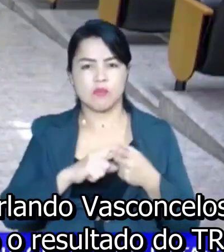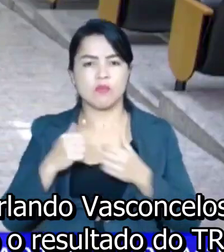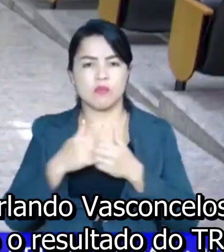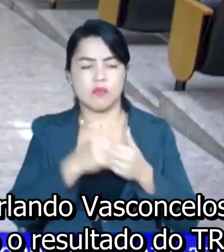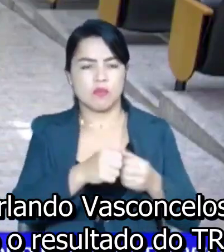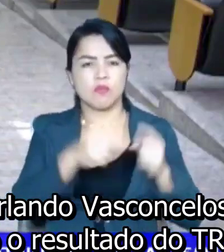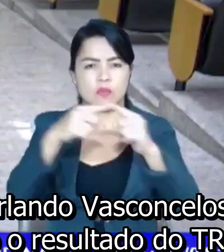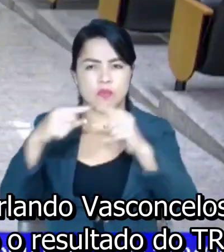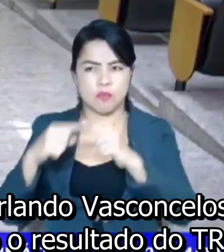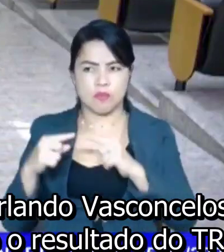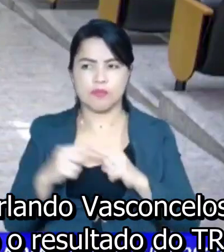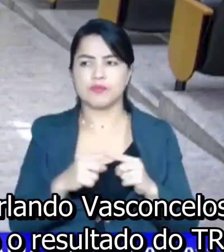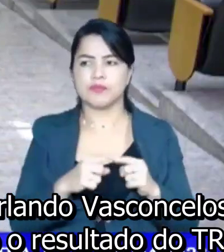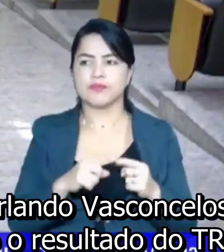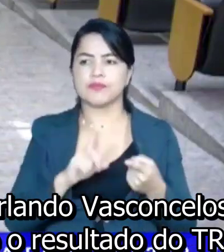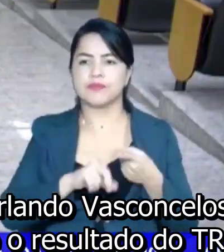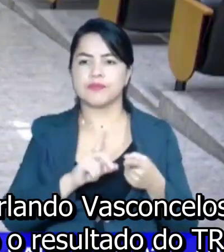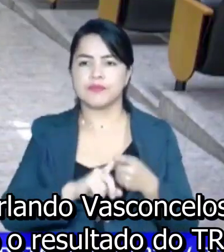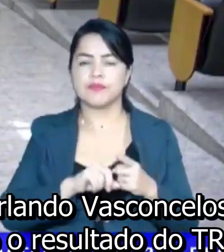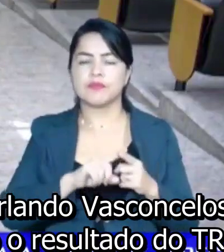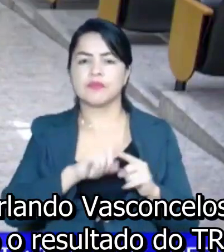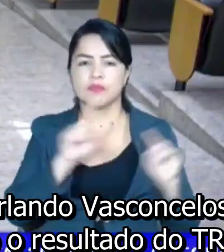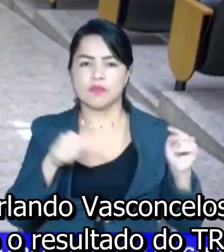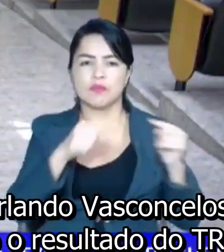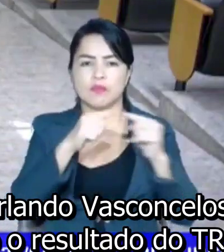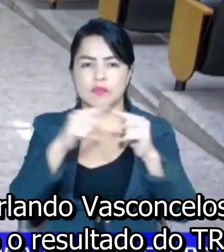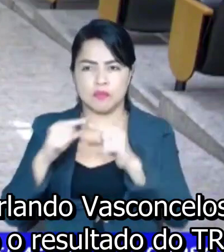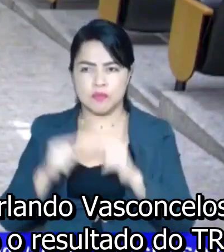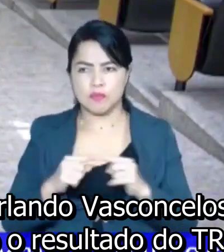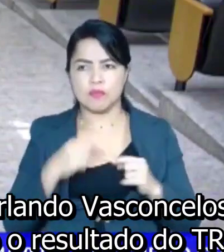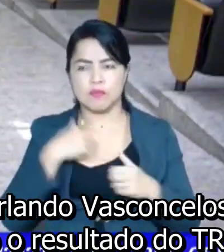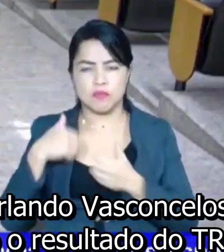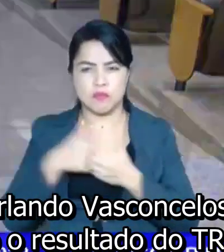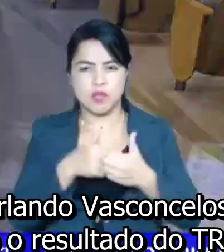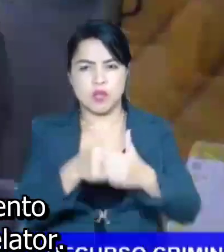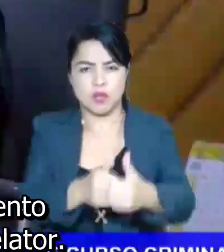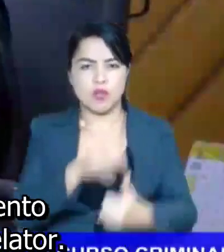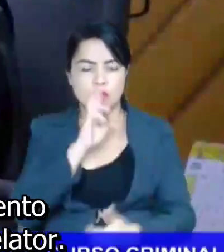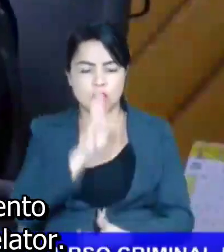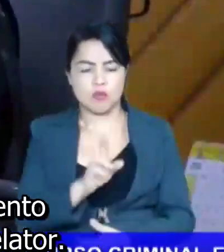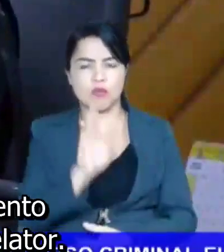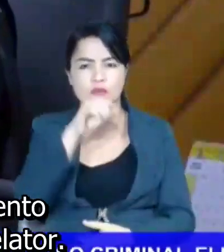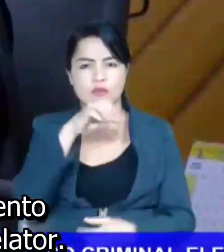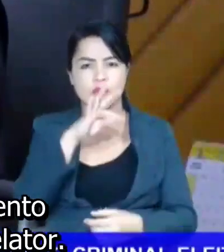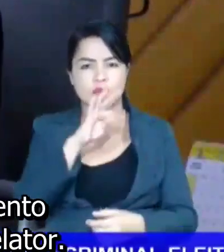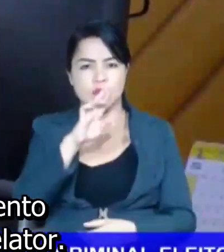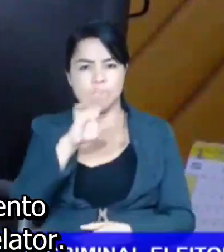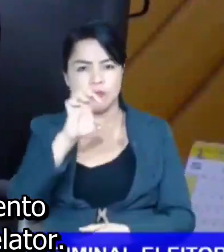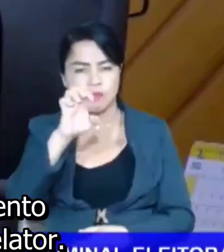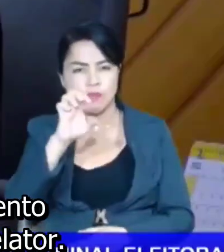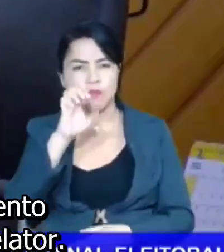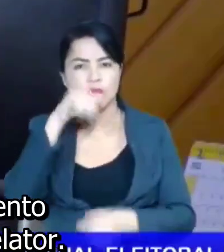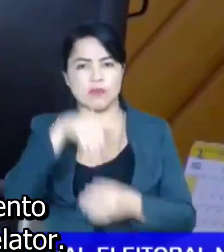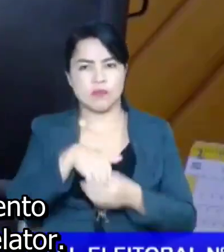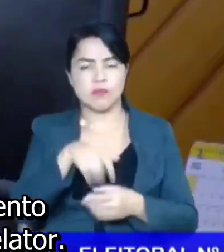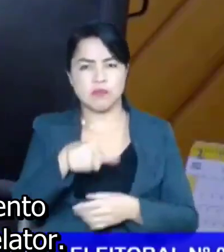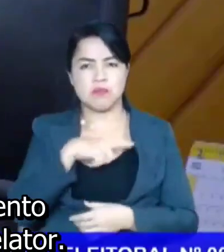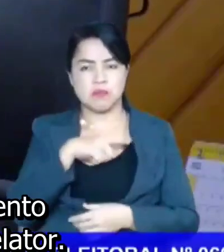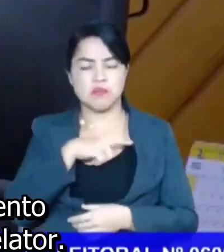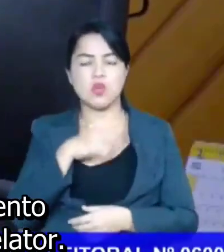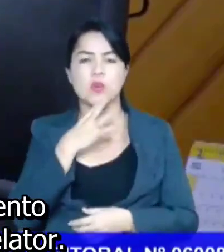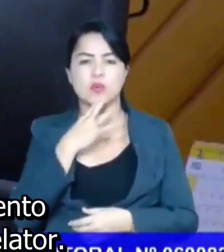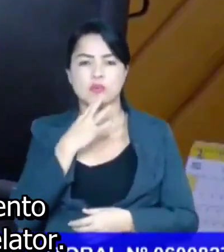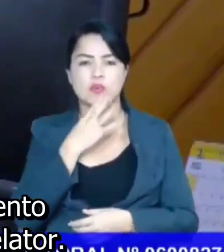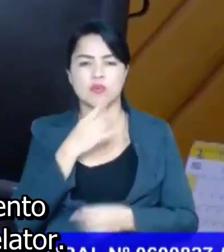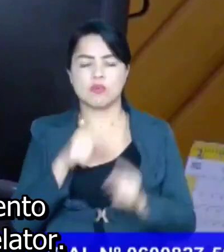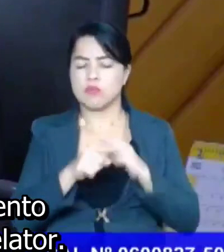julgamento da Vasconcelos. 26ª Acompanho, senhor sessão presidente. judiciária Eu também ordinária acompanho, de anuncio o 25 resultado de 4 de TRE, por 2023. unanimidade, conheceu Imagem e negou o direcionada provimento